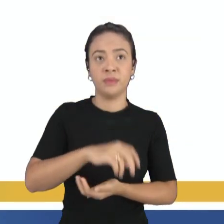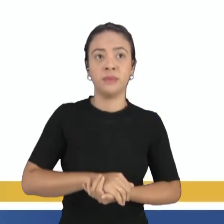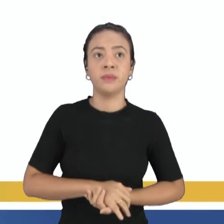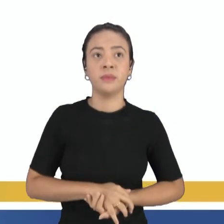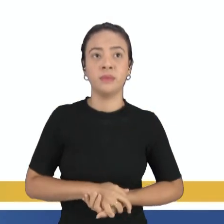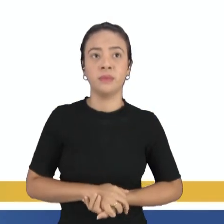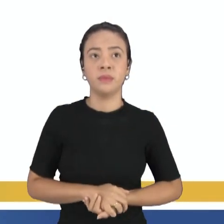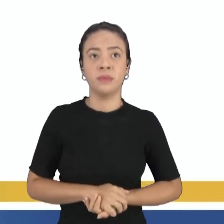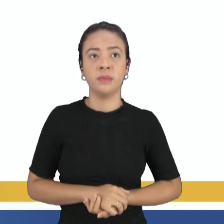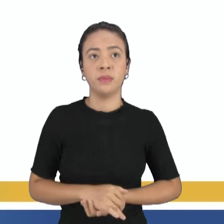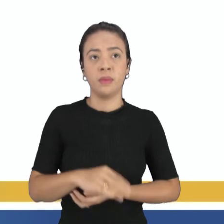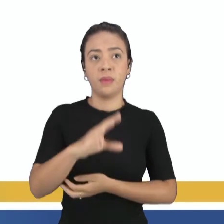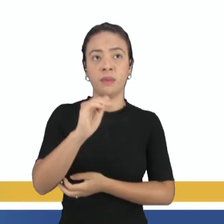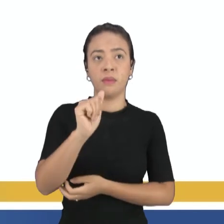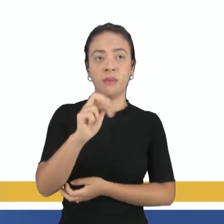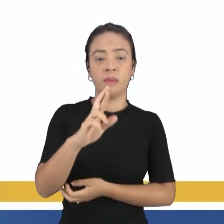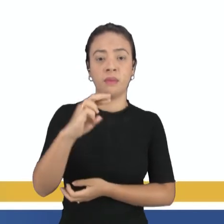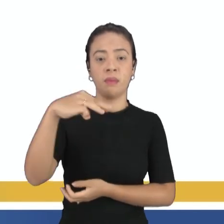Exercício 5.